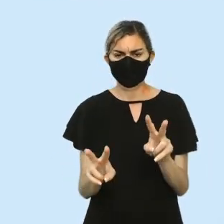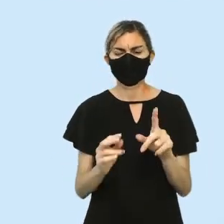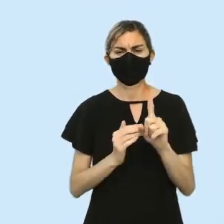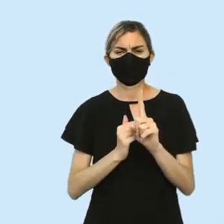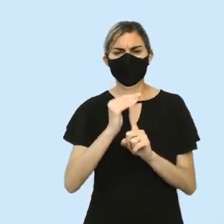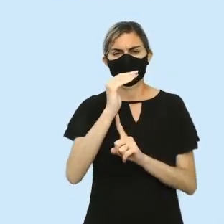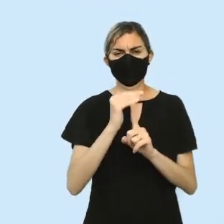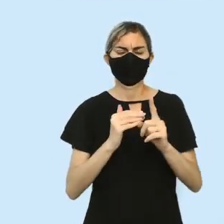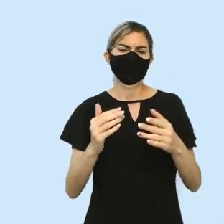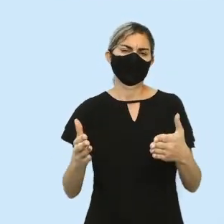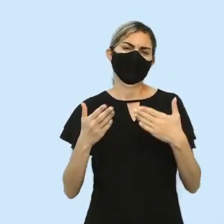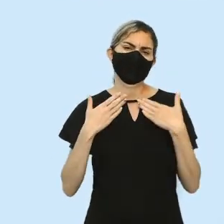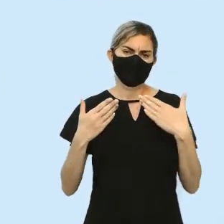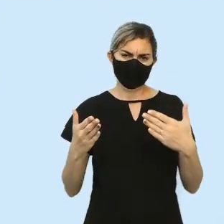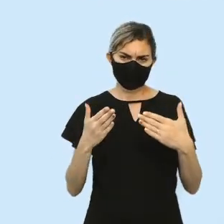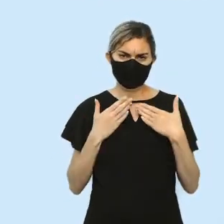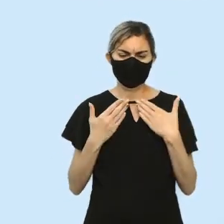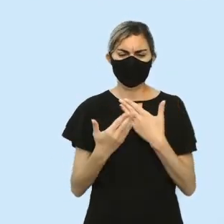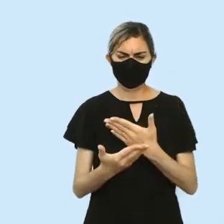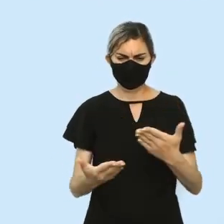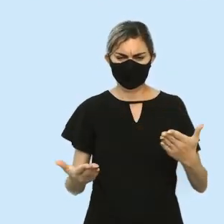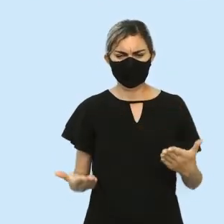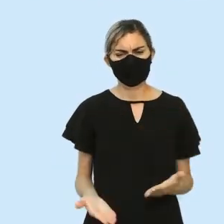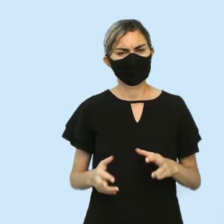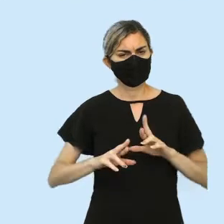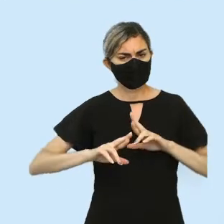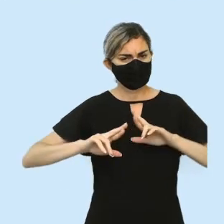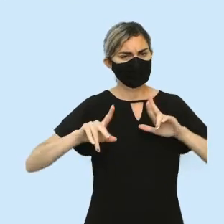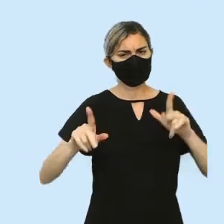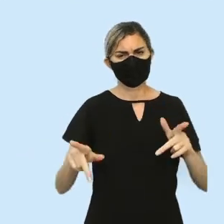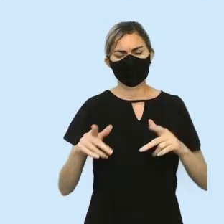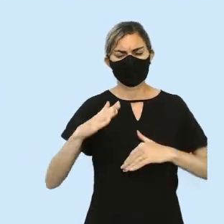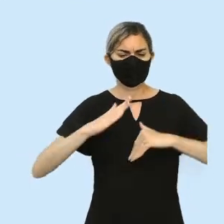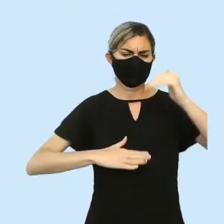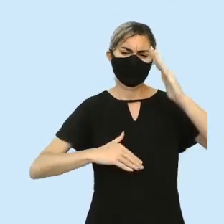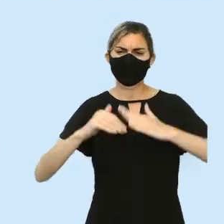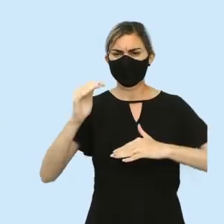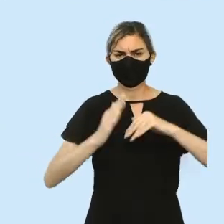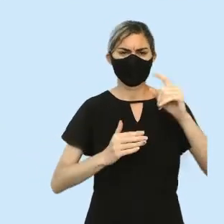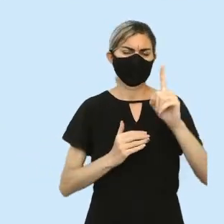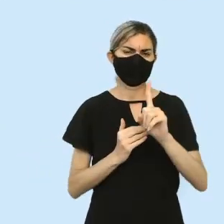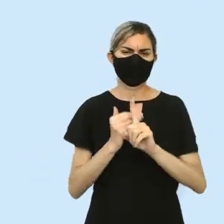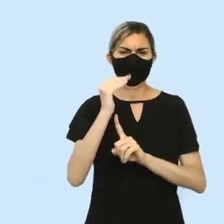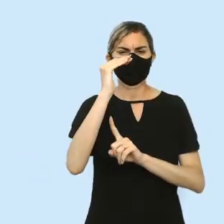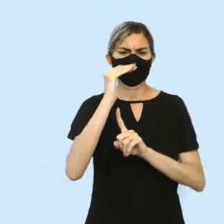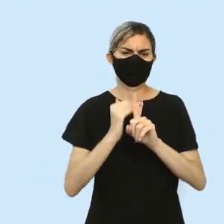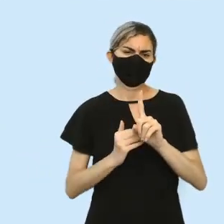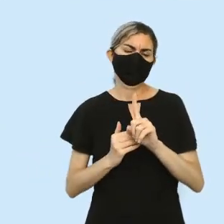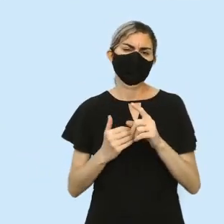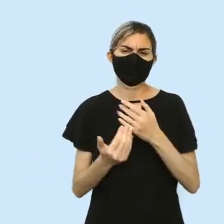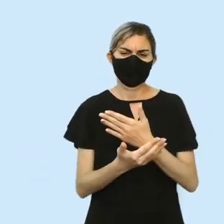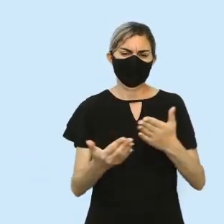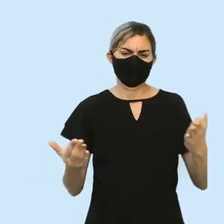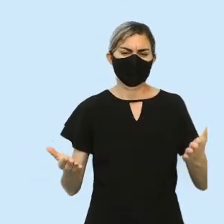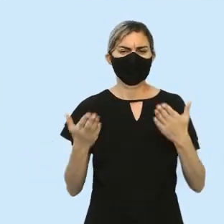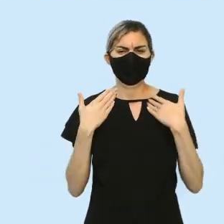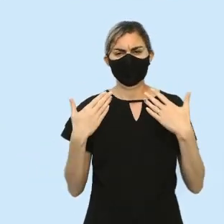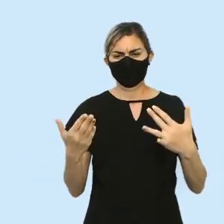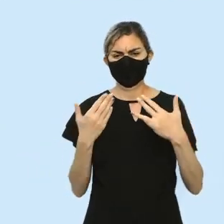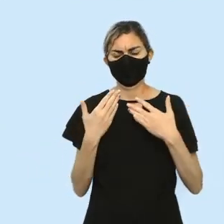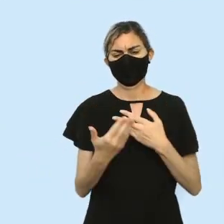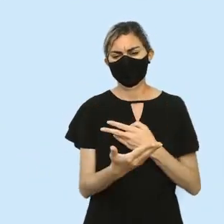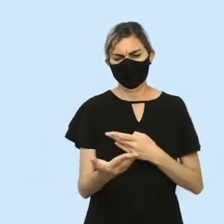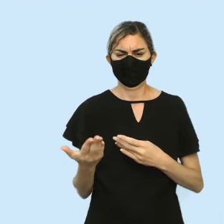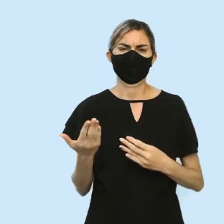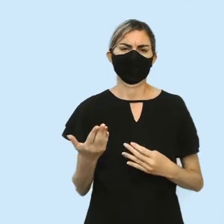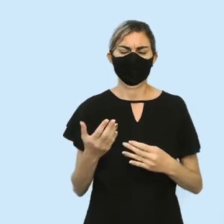Calor específico é diferente de capacidade térmica. O calor